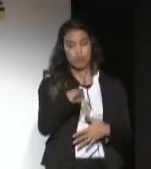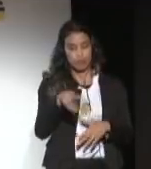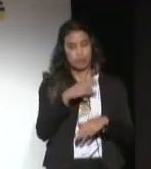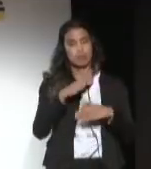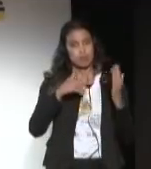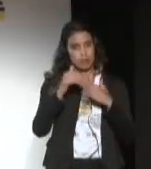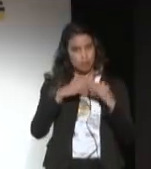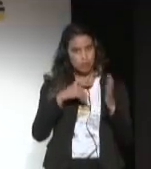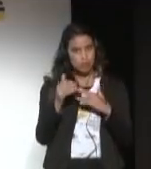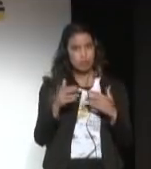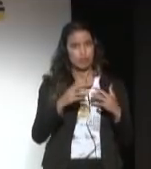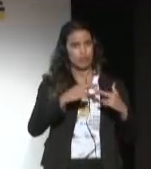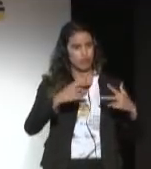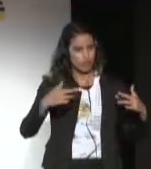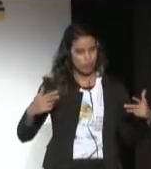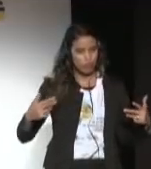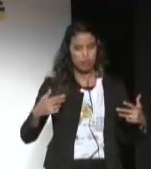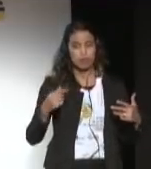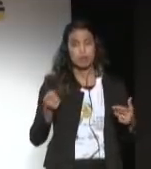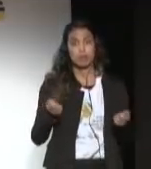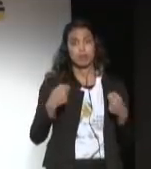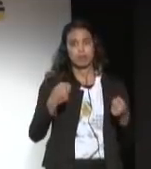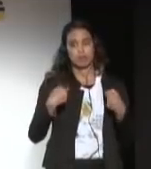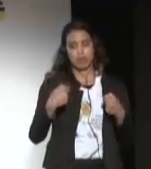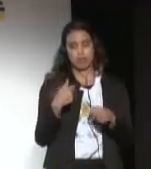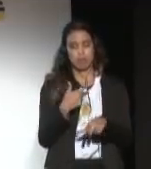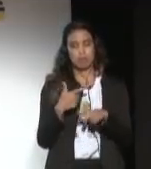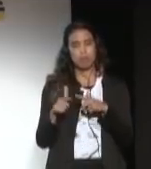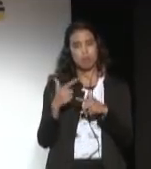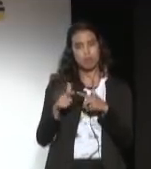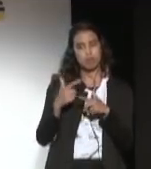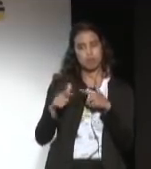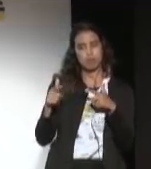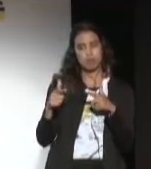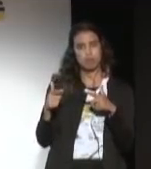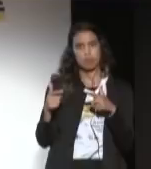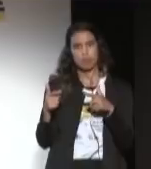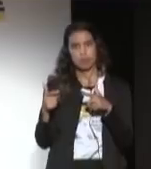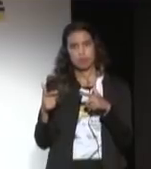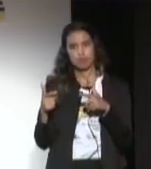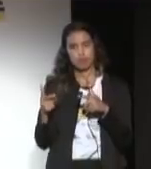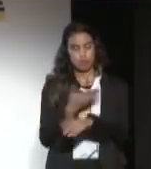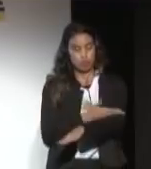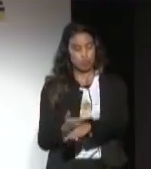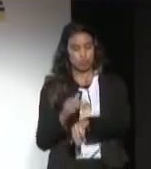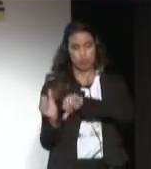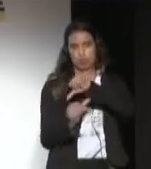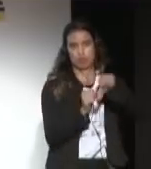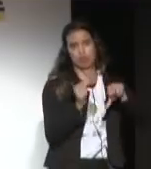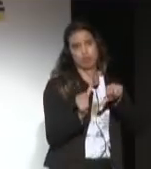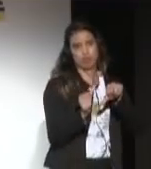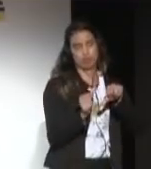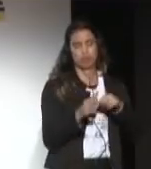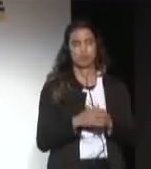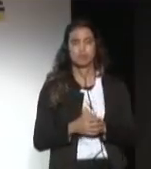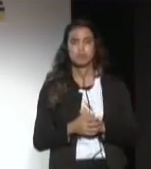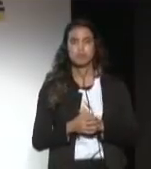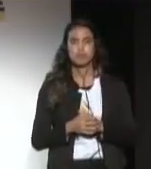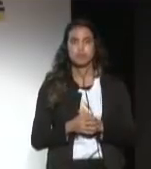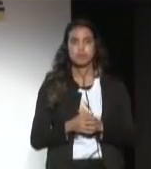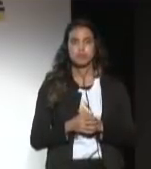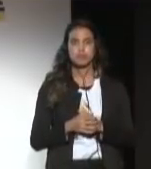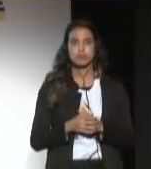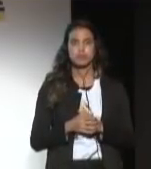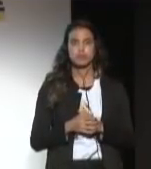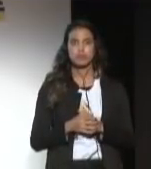praticam essas habilidades para poder remediar certas situações e restaurar o seu lugar naquela comunidade. Os alunos